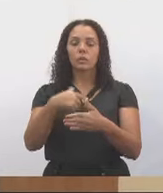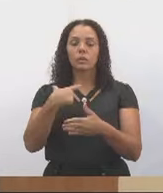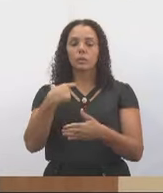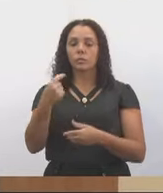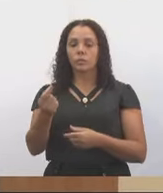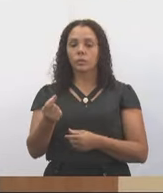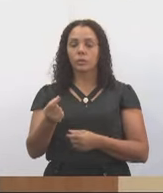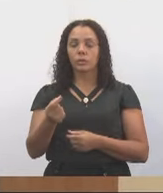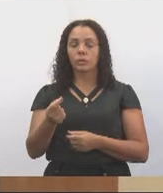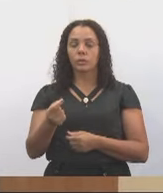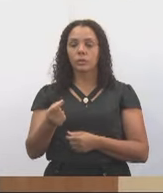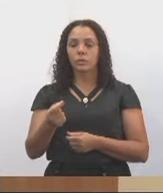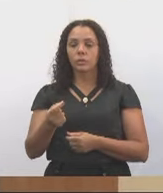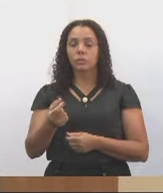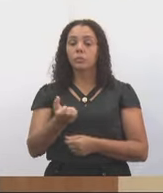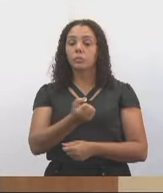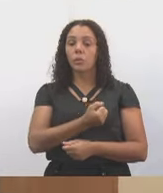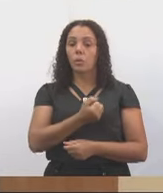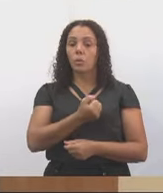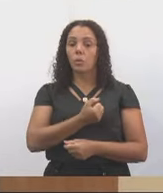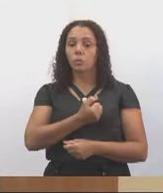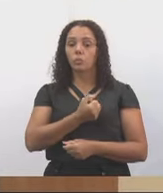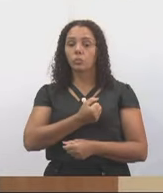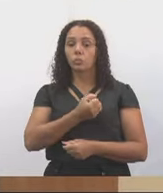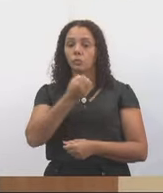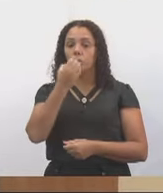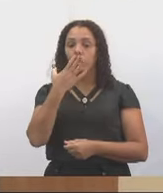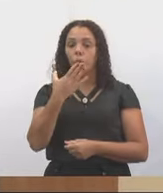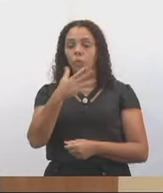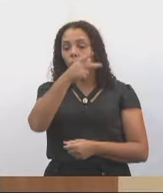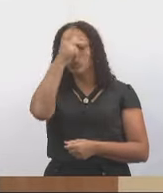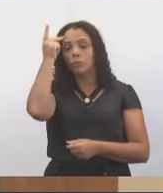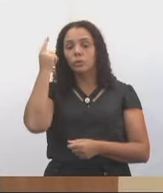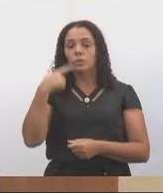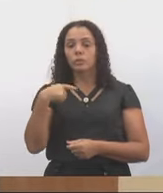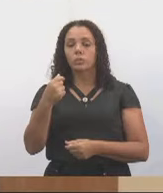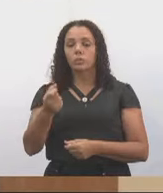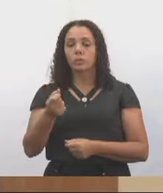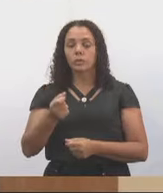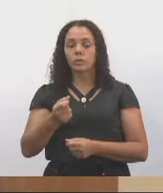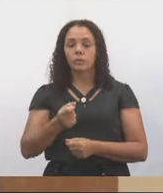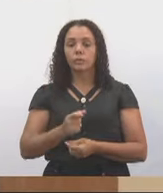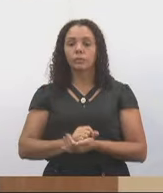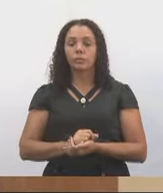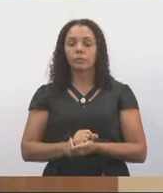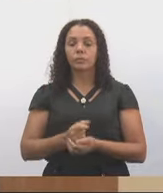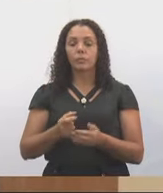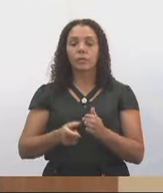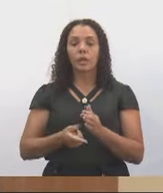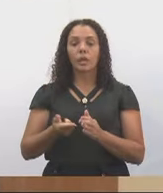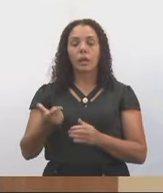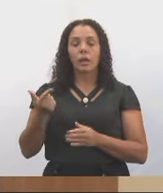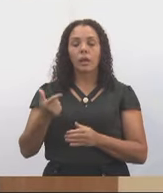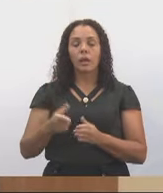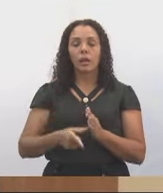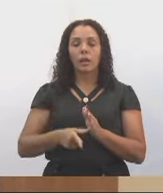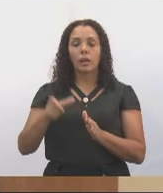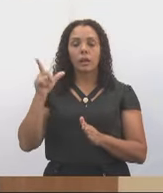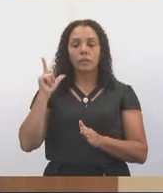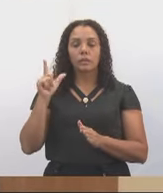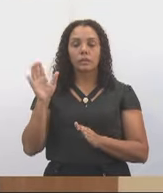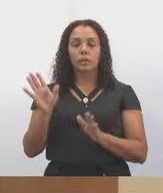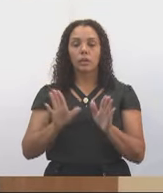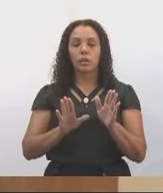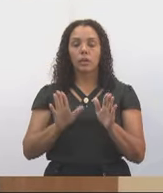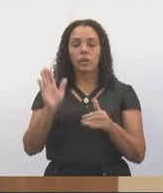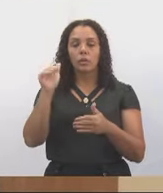Vereador é um número alto de eleitores que foram às urnas a minha outra votação anterior